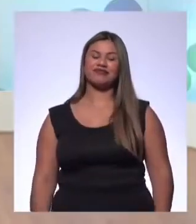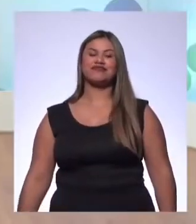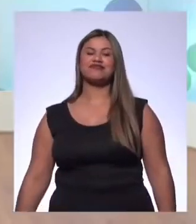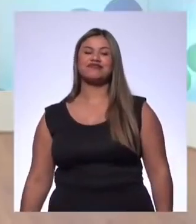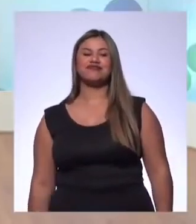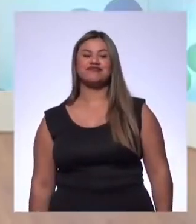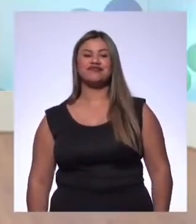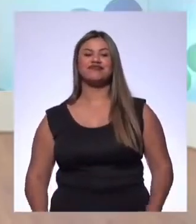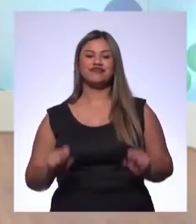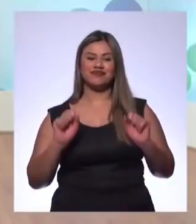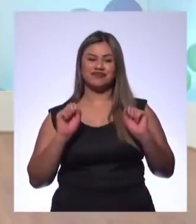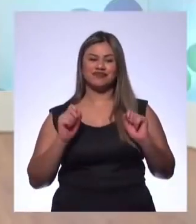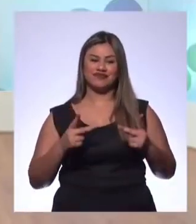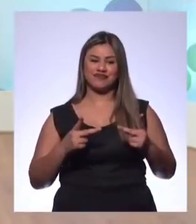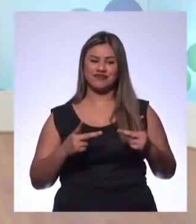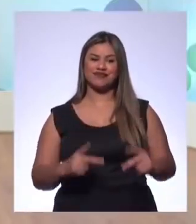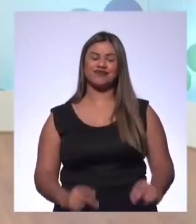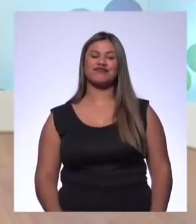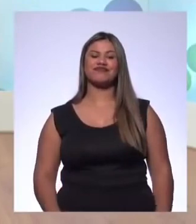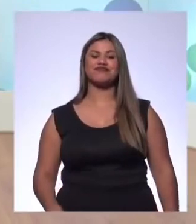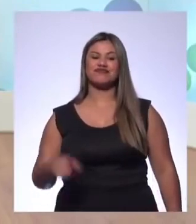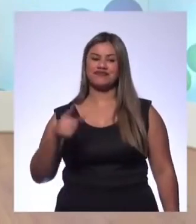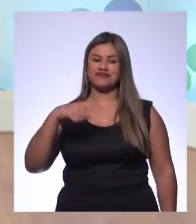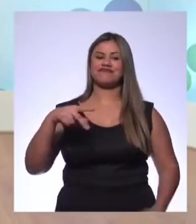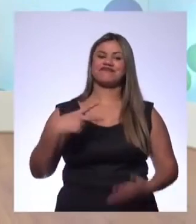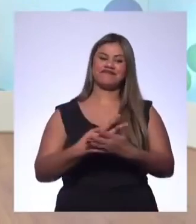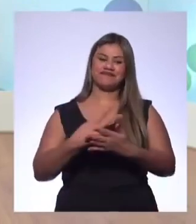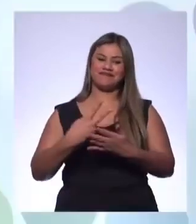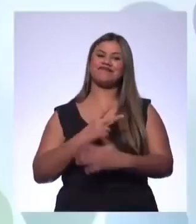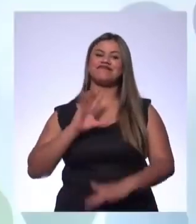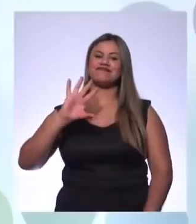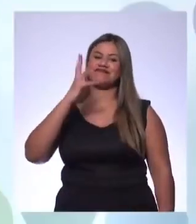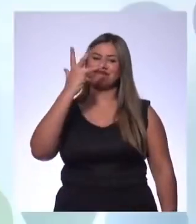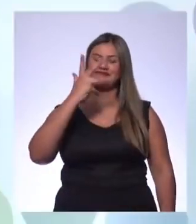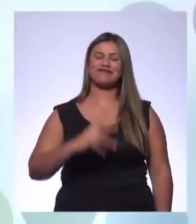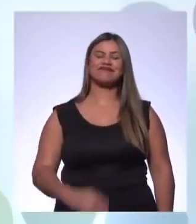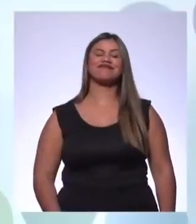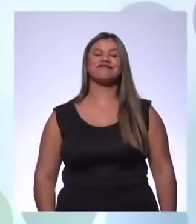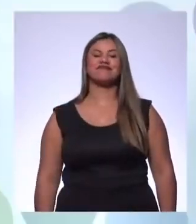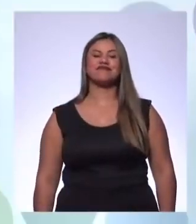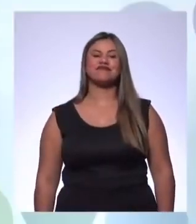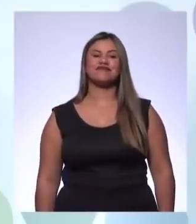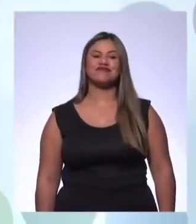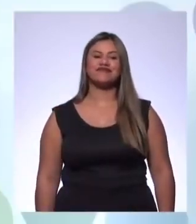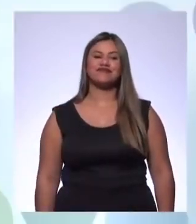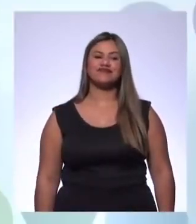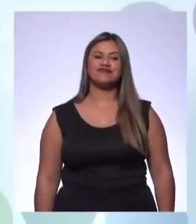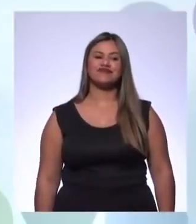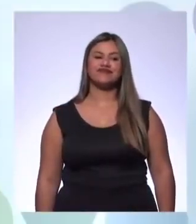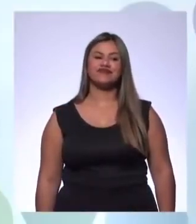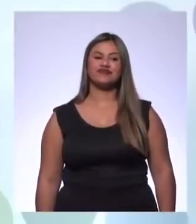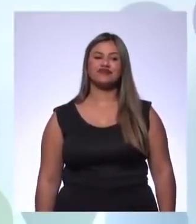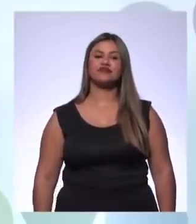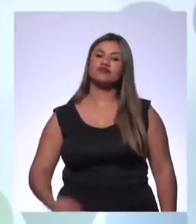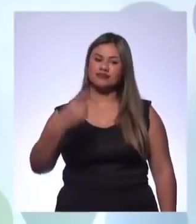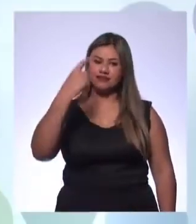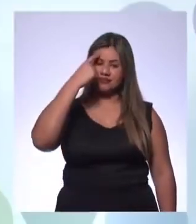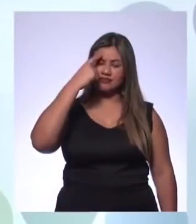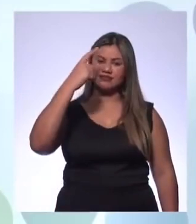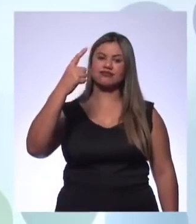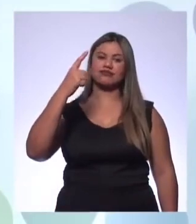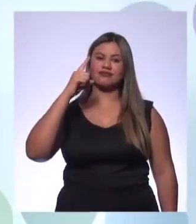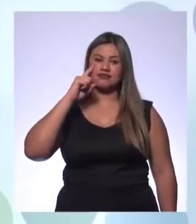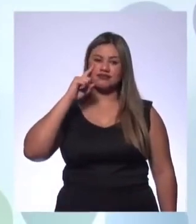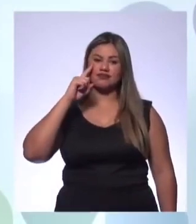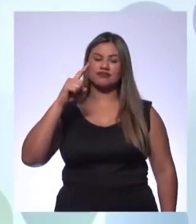tudo bem, né? A gente comete erro também, tá bom? Mas beleza, gente. Bom, então dentro desse contexto aí a gente vai falar